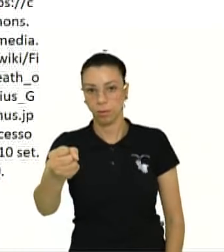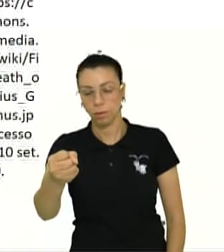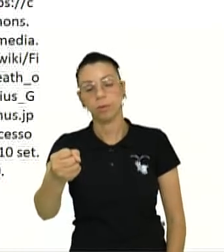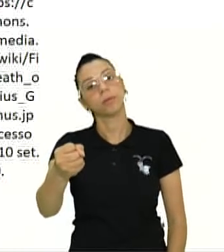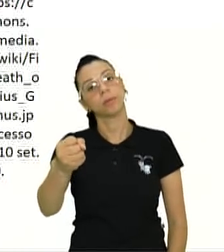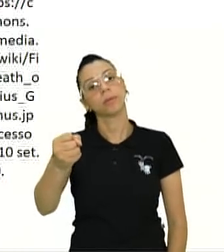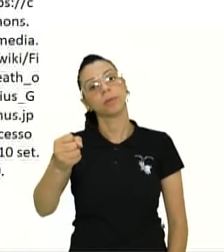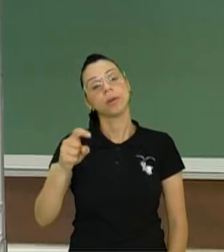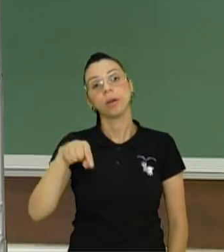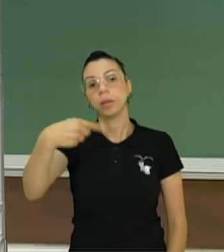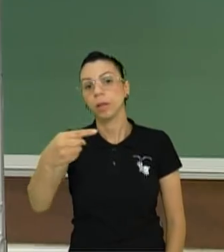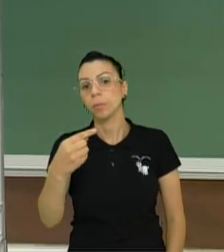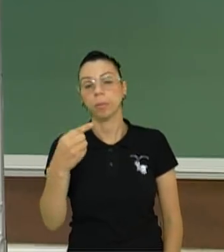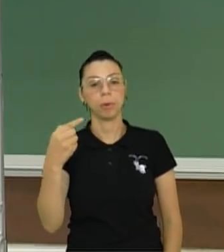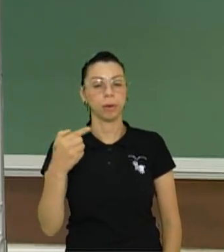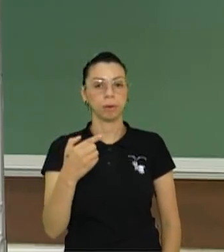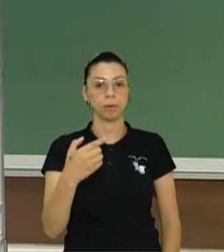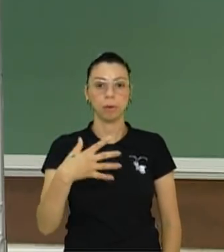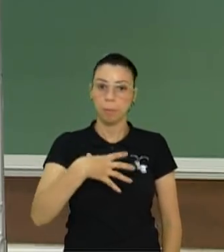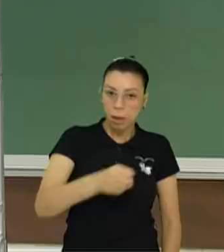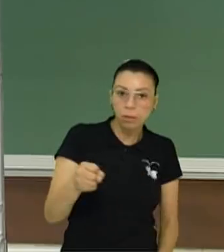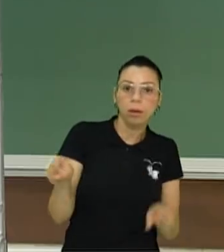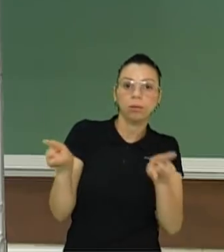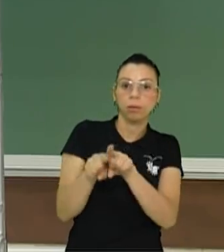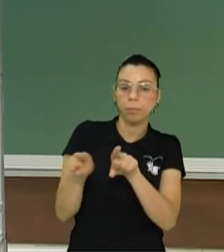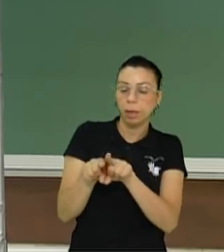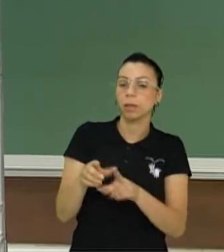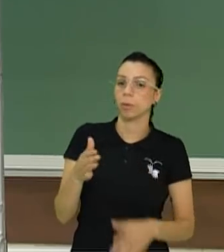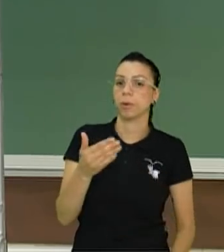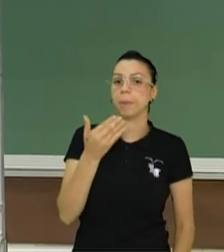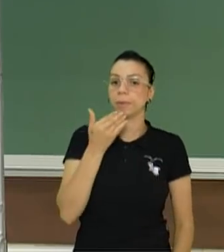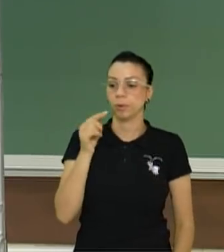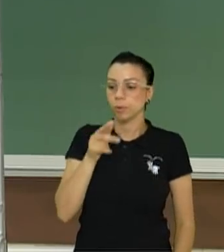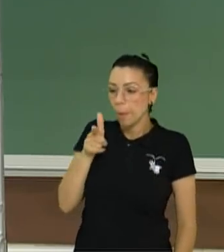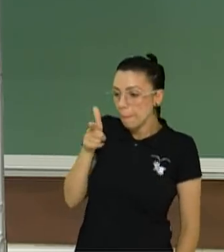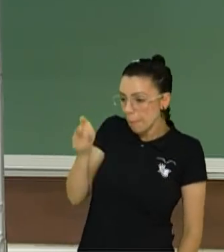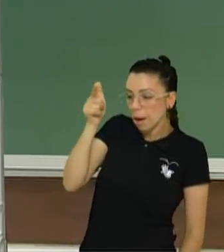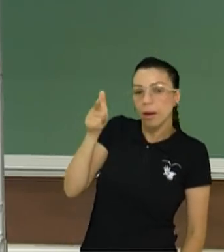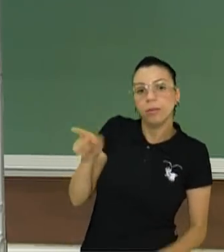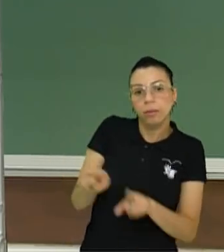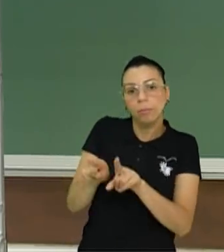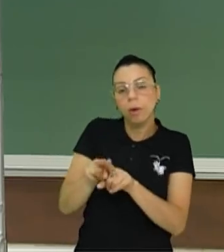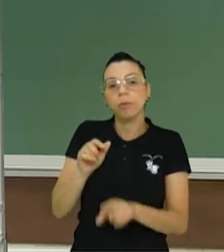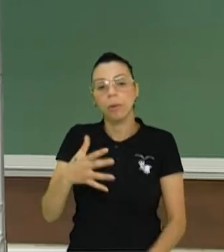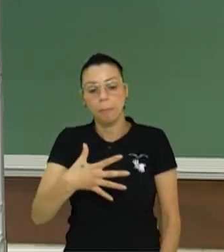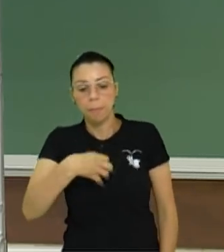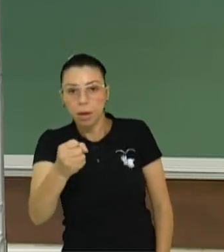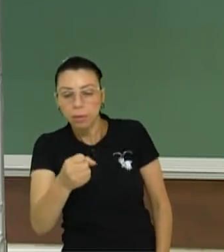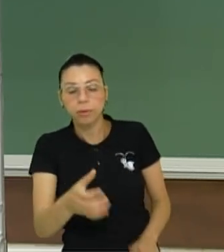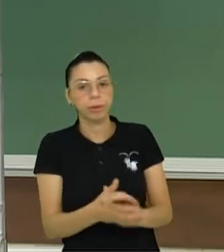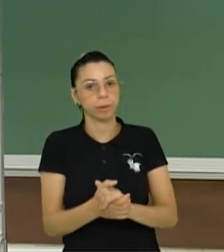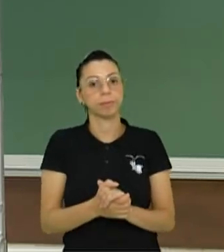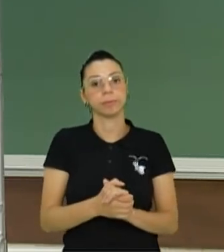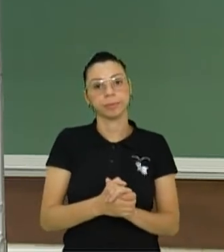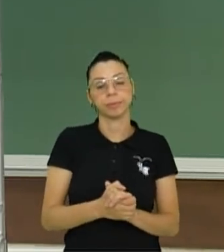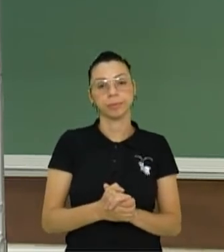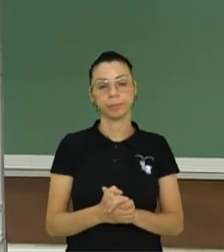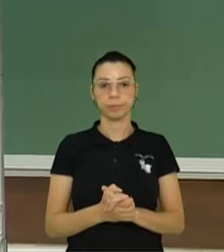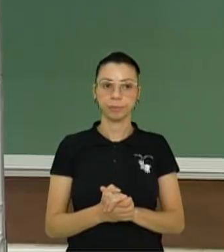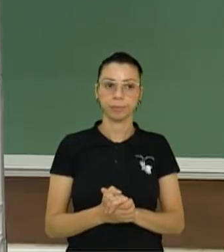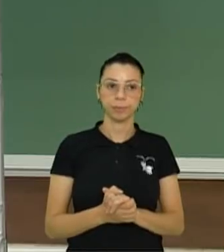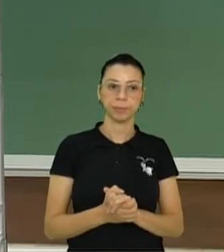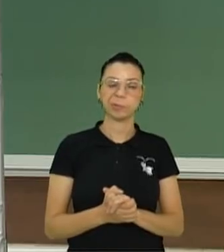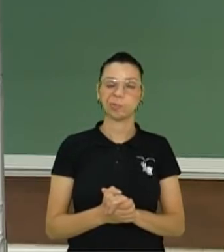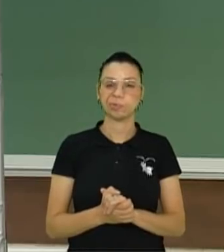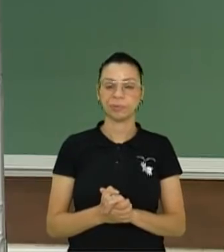e depois tirar a própria vida, inclusive. Imagine um escravizado de honra, hein? Isso que é fiel, de fidelidade. E aqui a